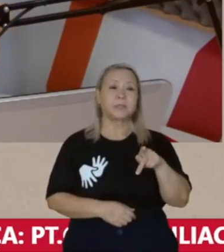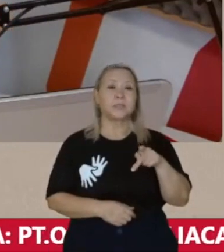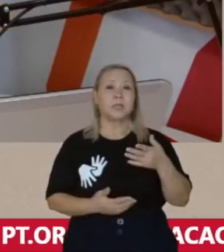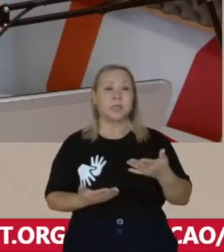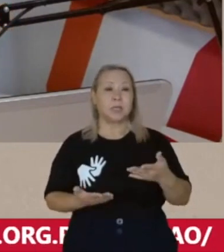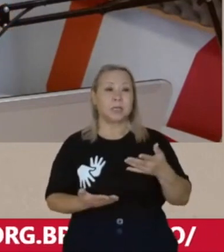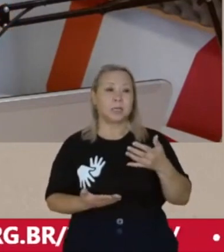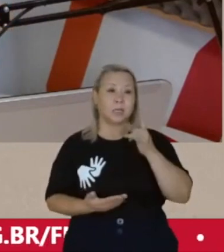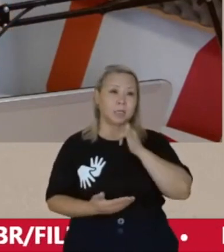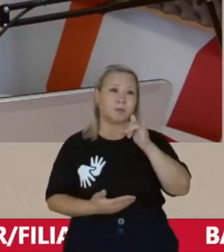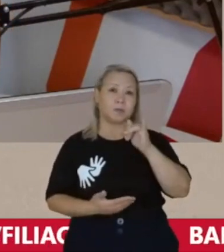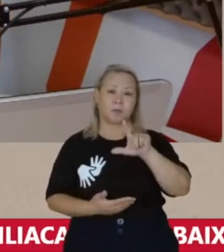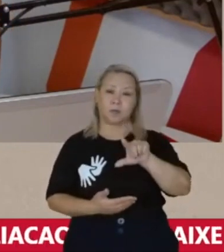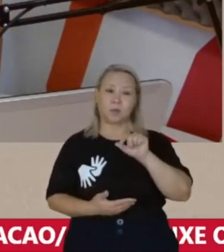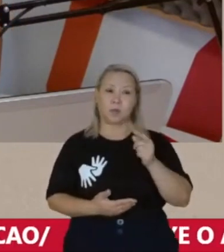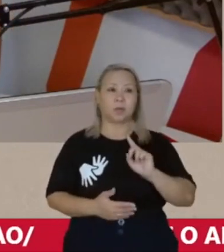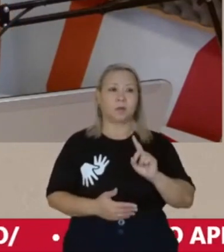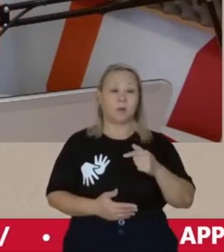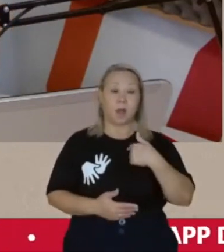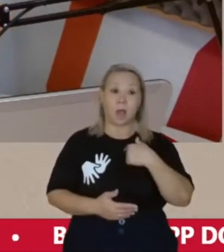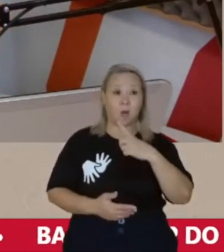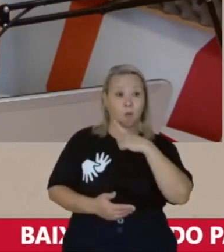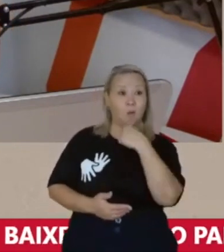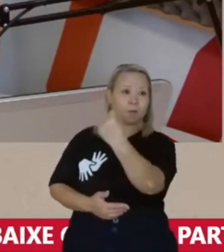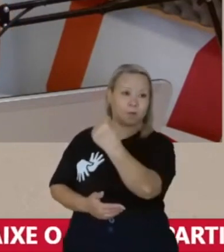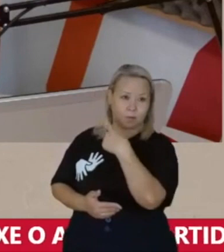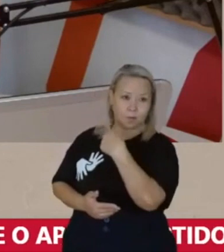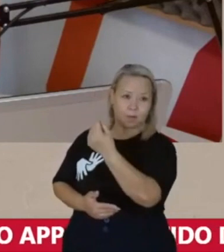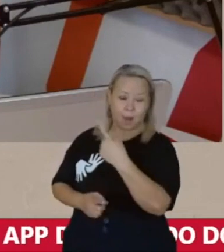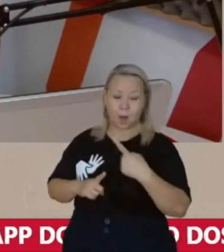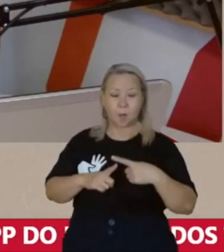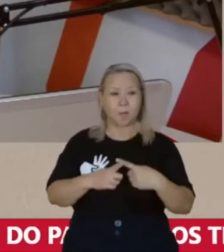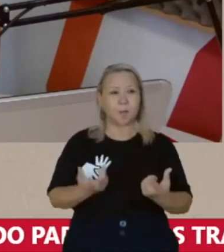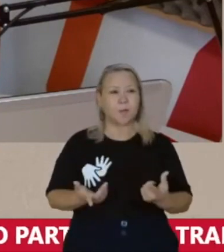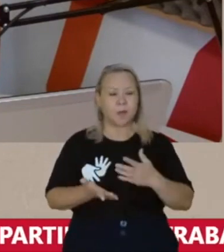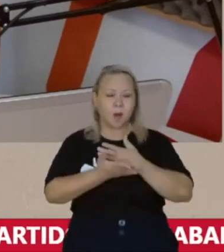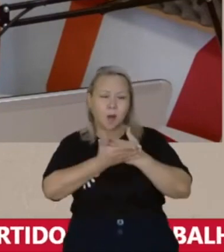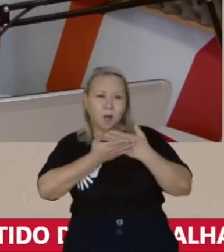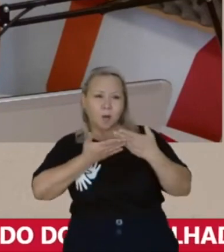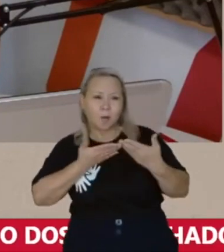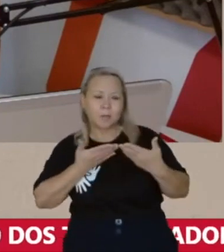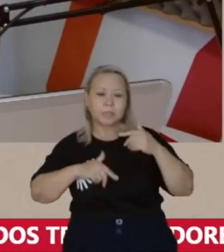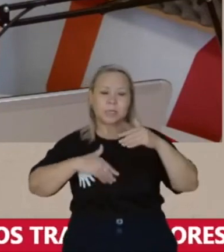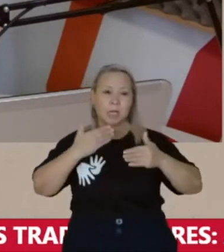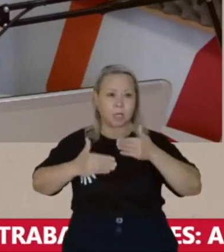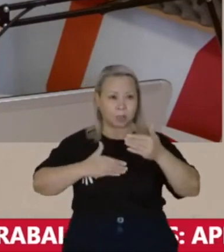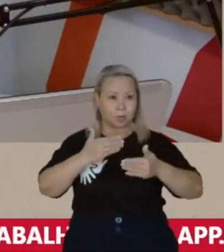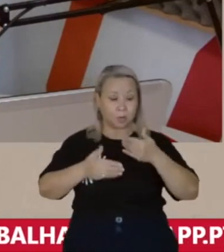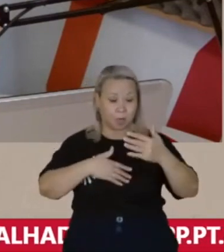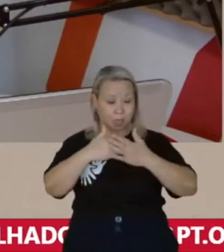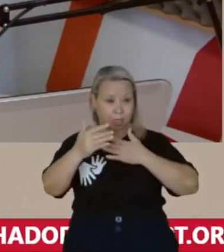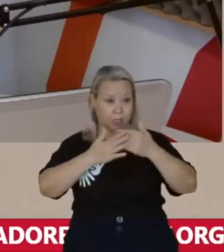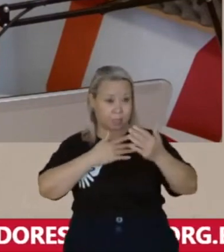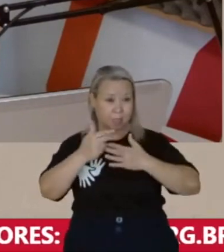eu digo a você, eu não escolhi, eu fui escolhida. Porque na medida em que eu comecei a desenvolver essa